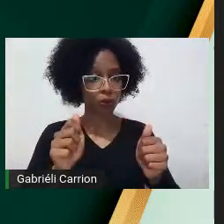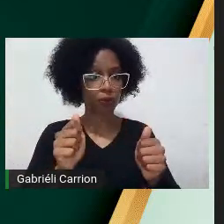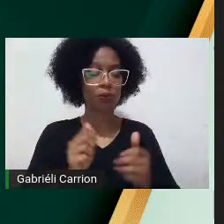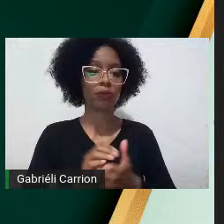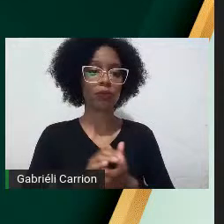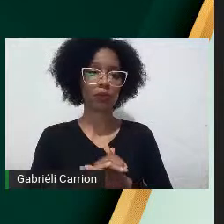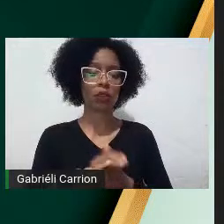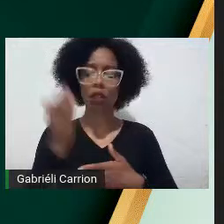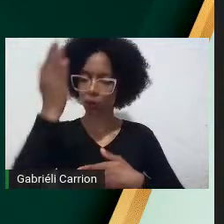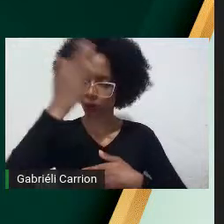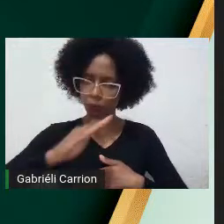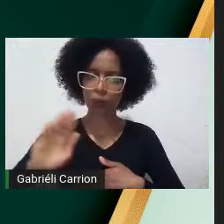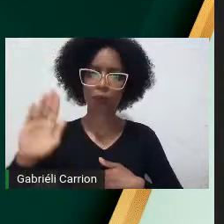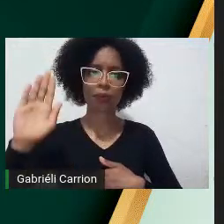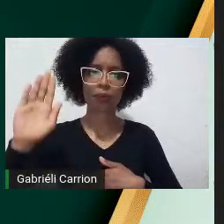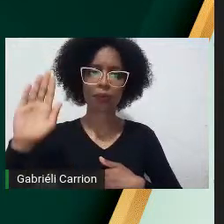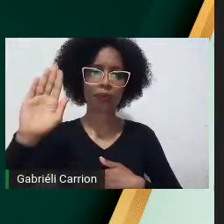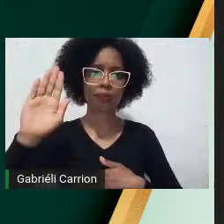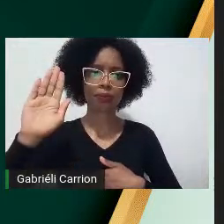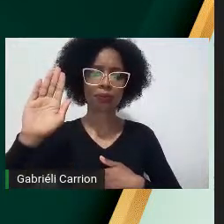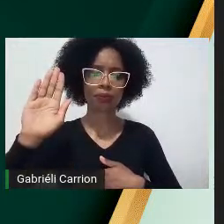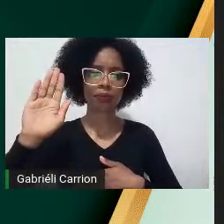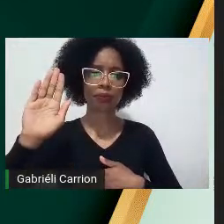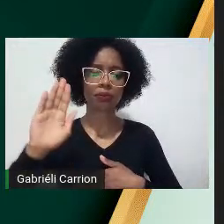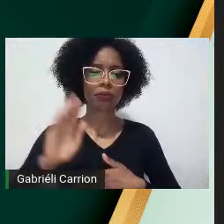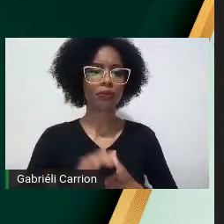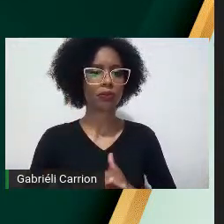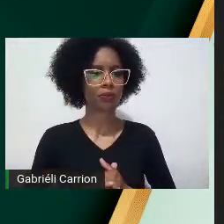Assim eu prometo. Assim eu prometo.